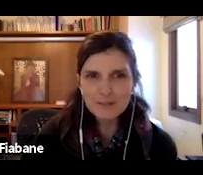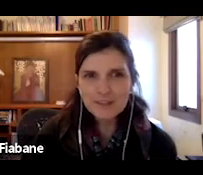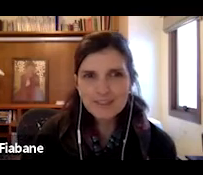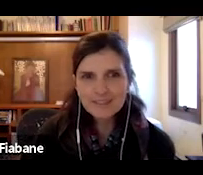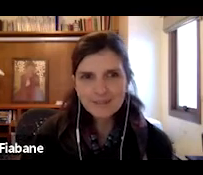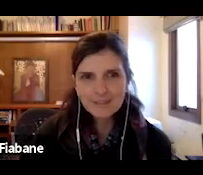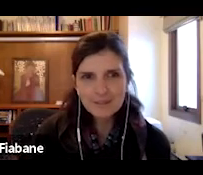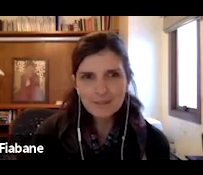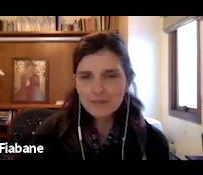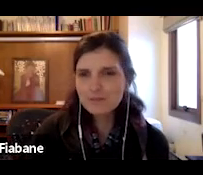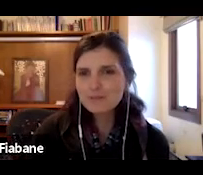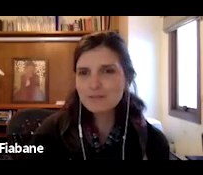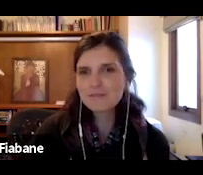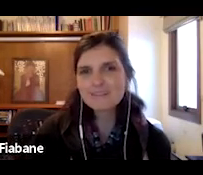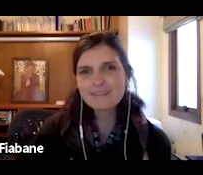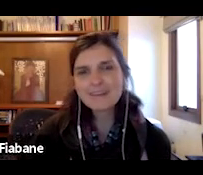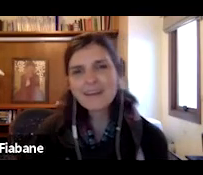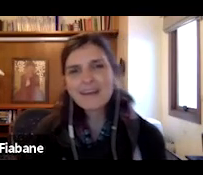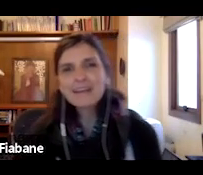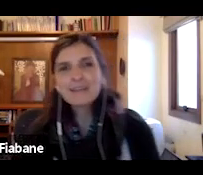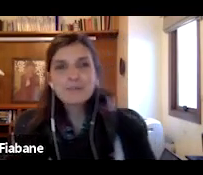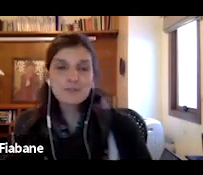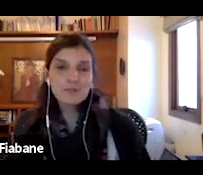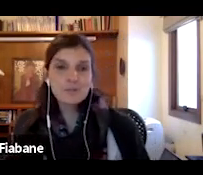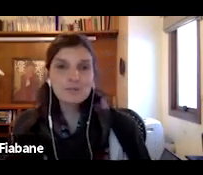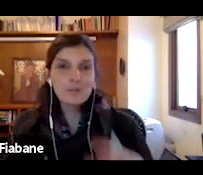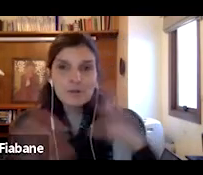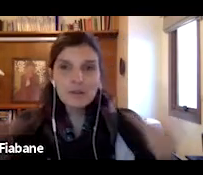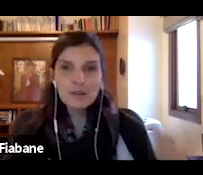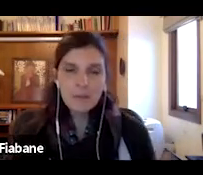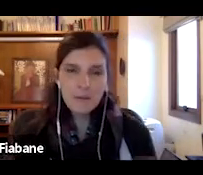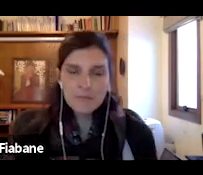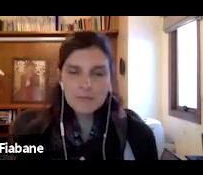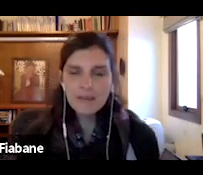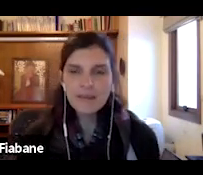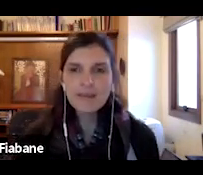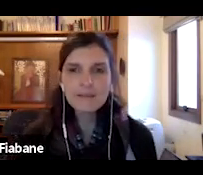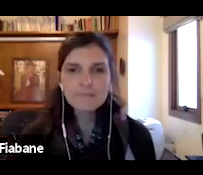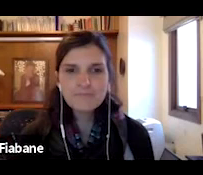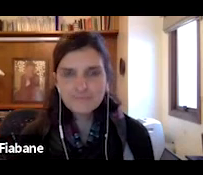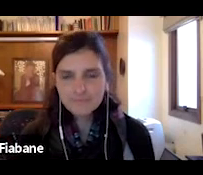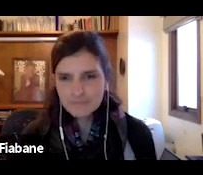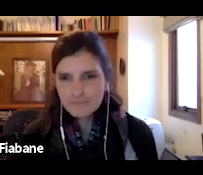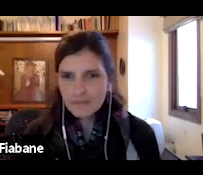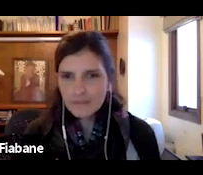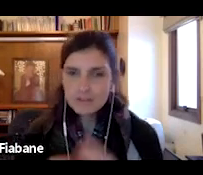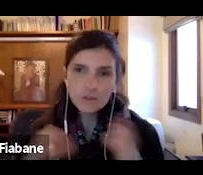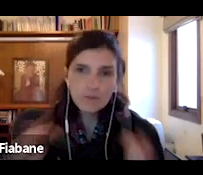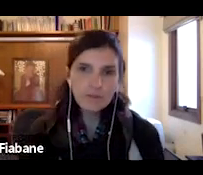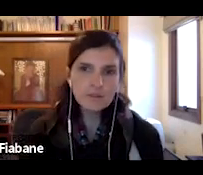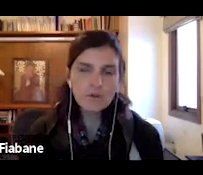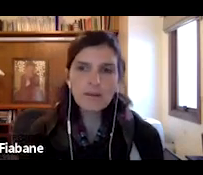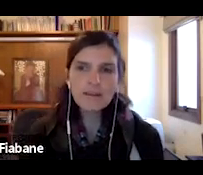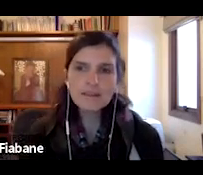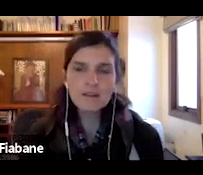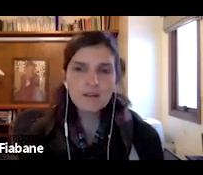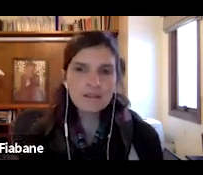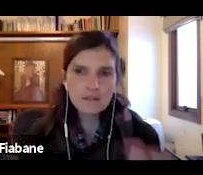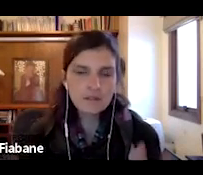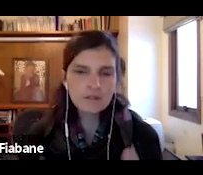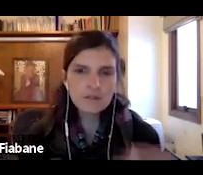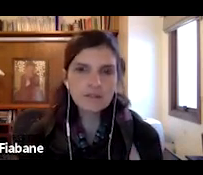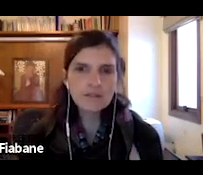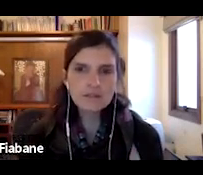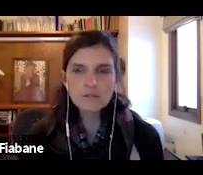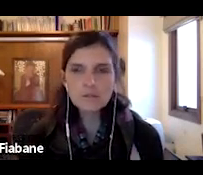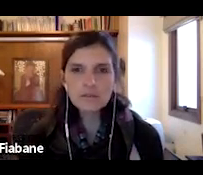Jo? Não sei se você previu isso, mas... Depois a gente trouxe um panorama. A gente, obviamente, começa reconhecendo